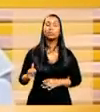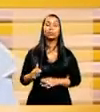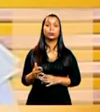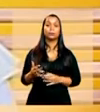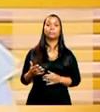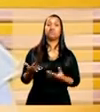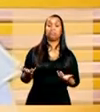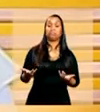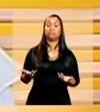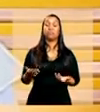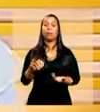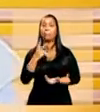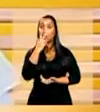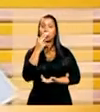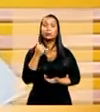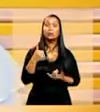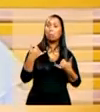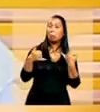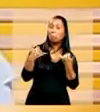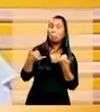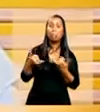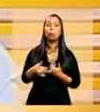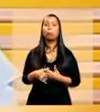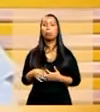criança, sem ser aquele bobão que fica